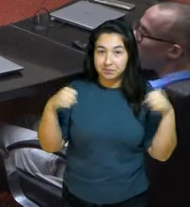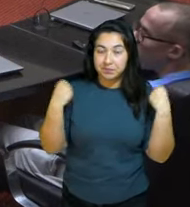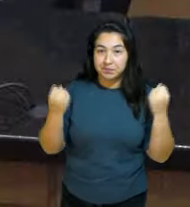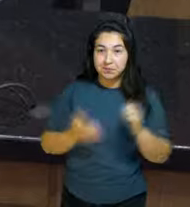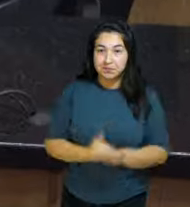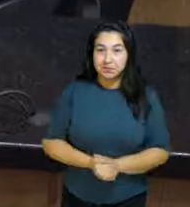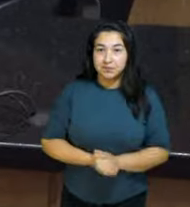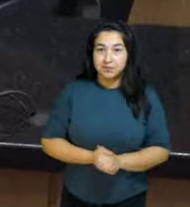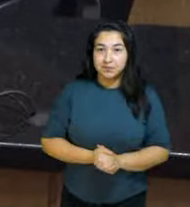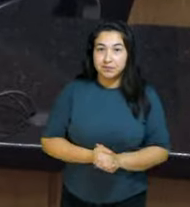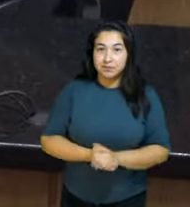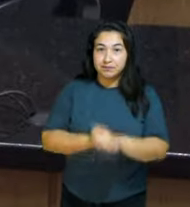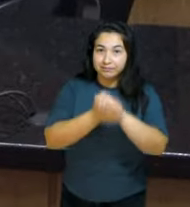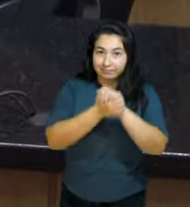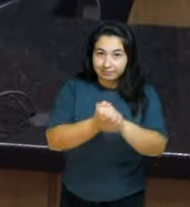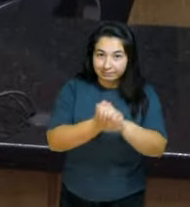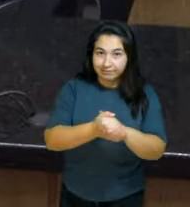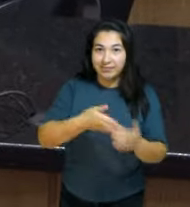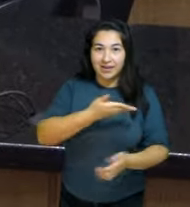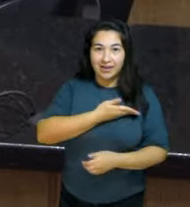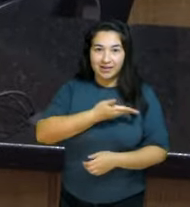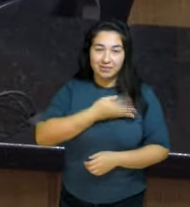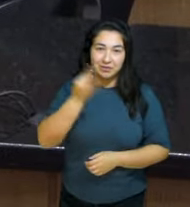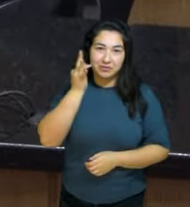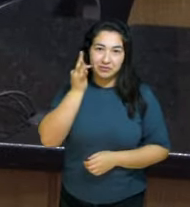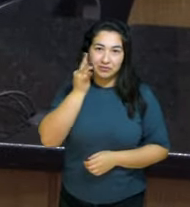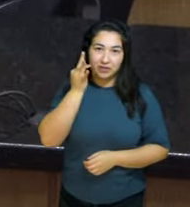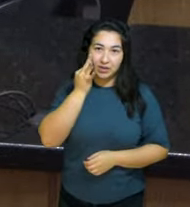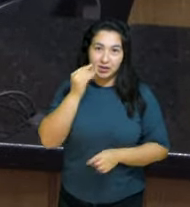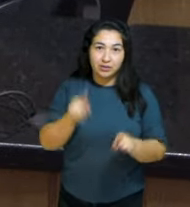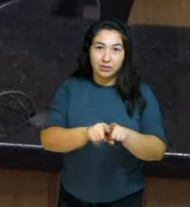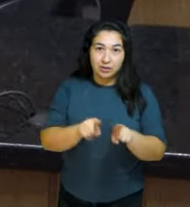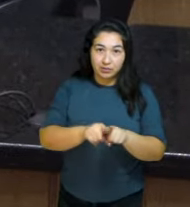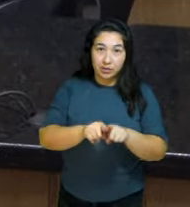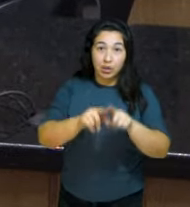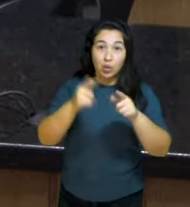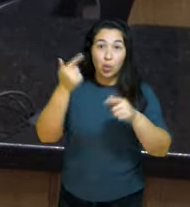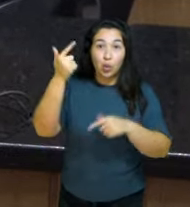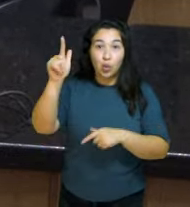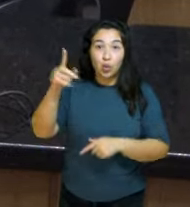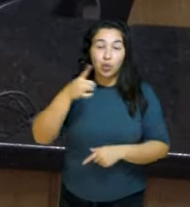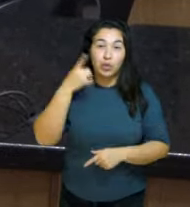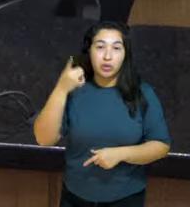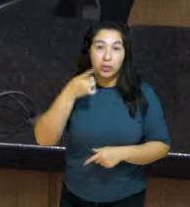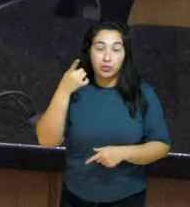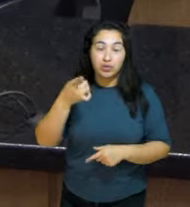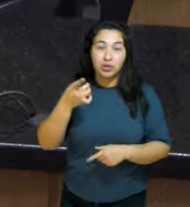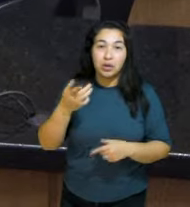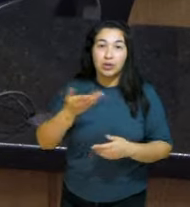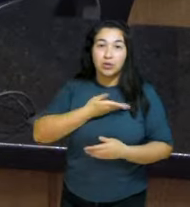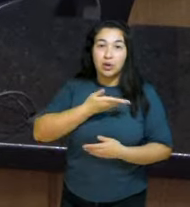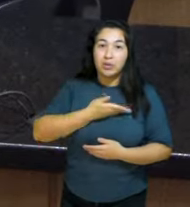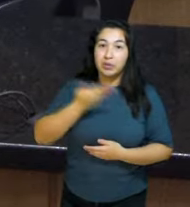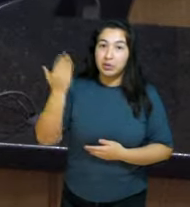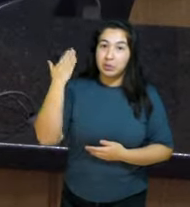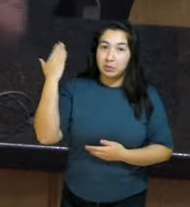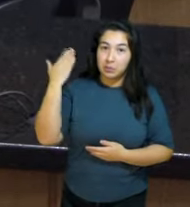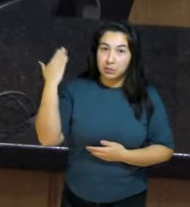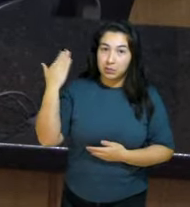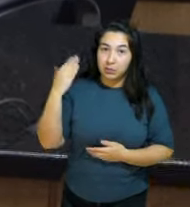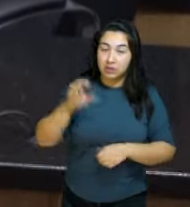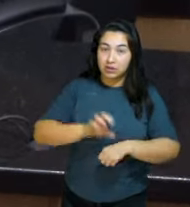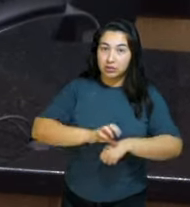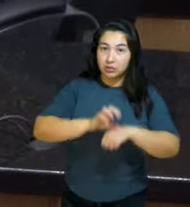Cumprimento Fernando, meu amigo, demais deputados, presidente da FESPORTE, ex-colegas de conselho, ao